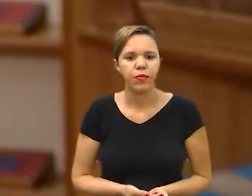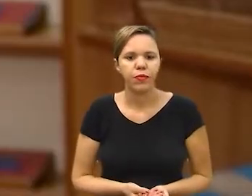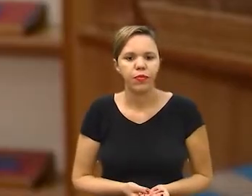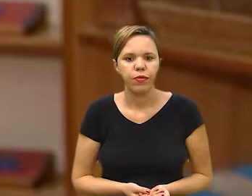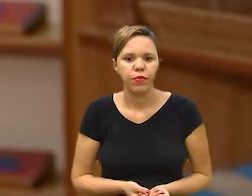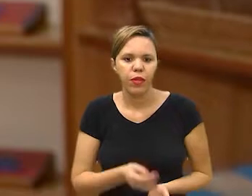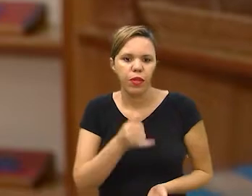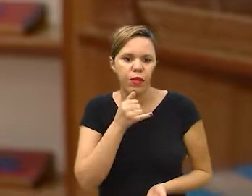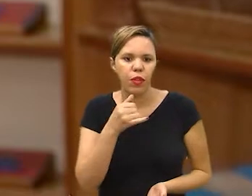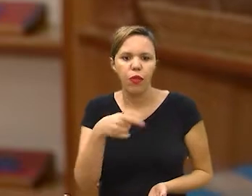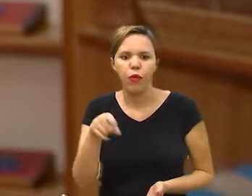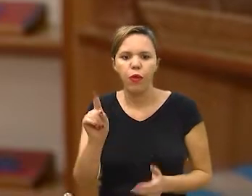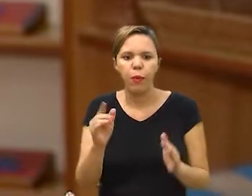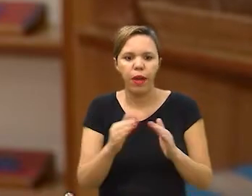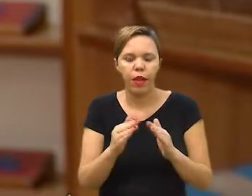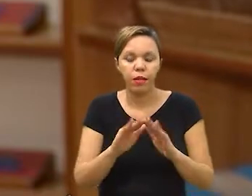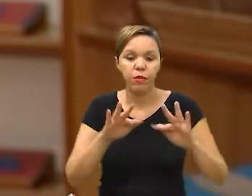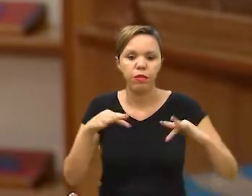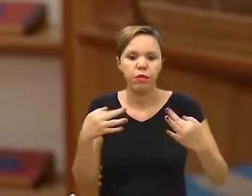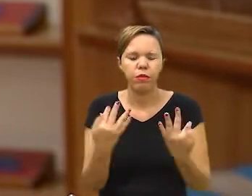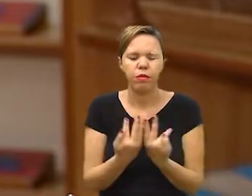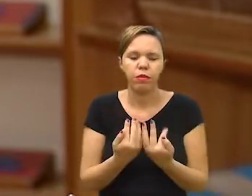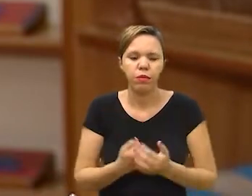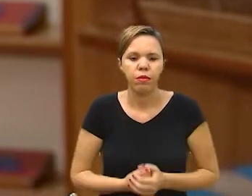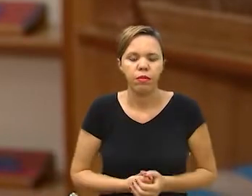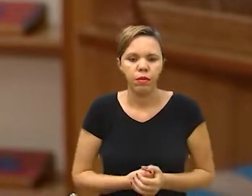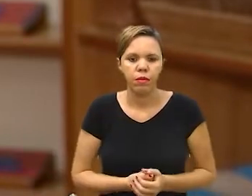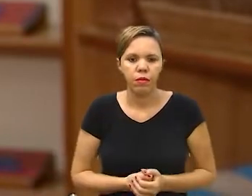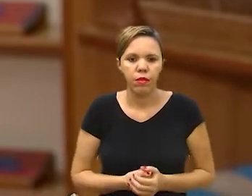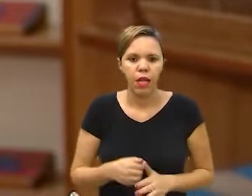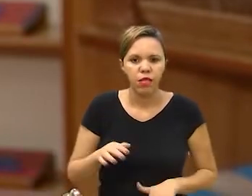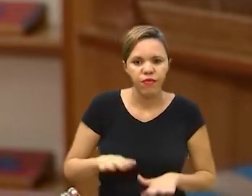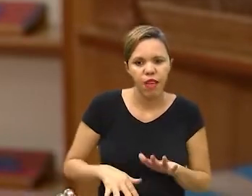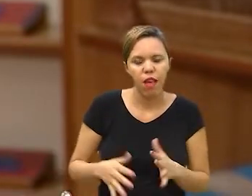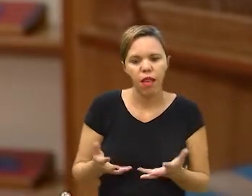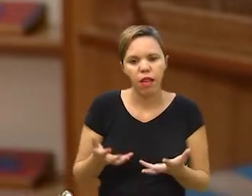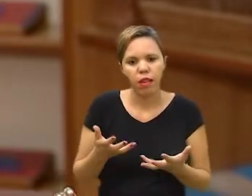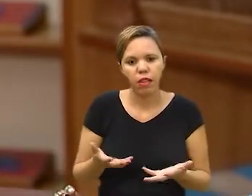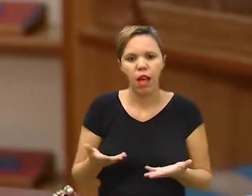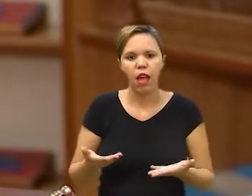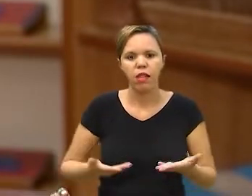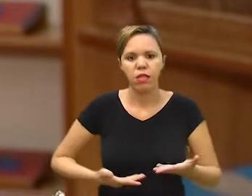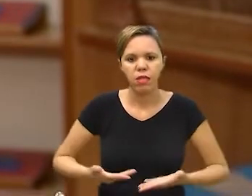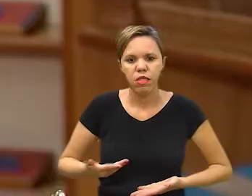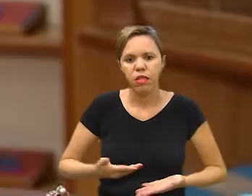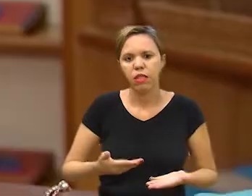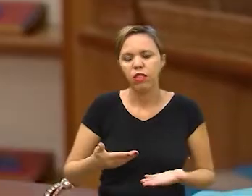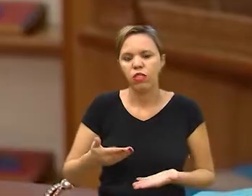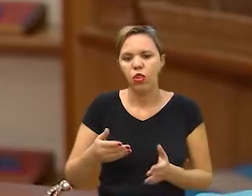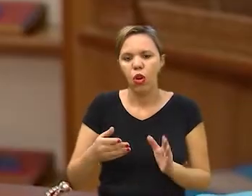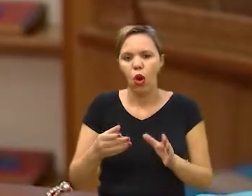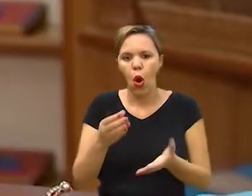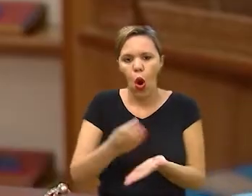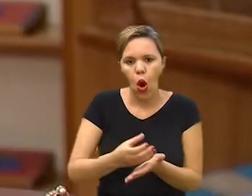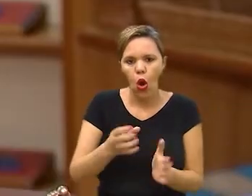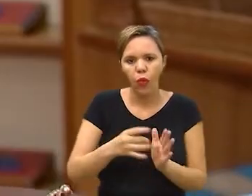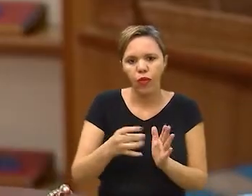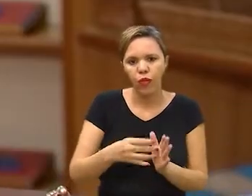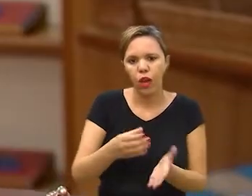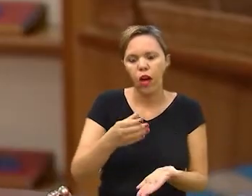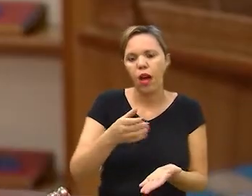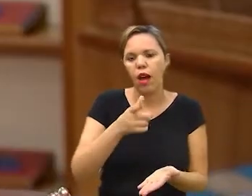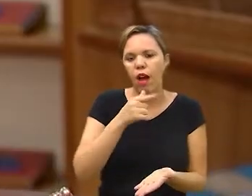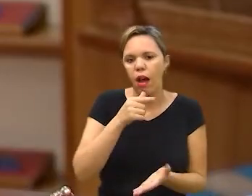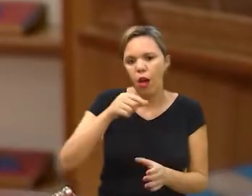por exemplo, eu vou para casa da minha família, então às vezes eles querem se servir, pegam um copo de vidro, vão colocar água,